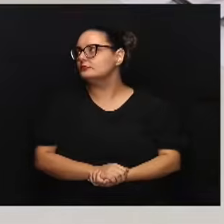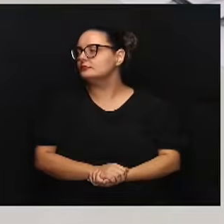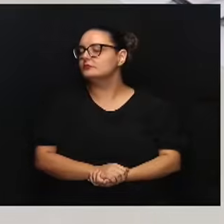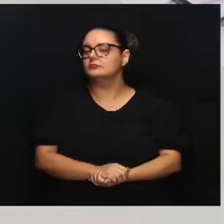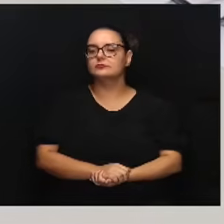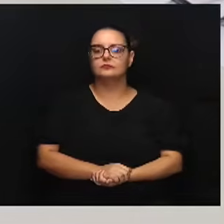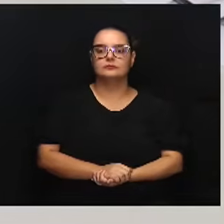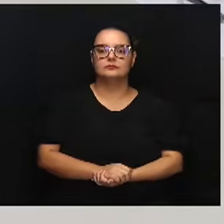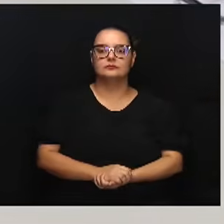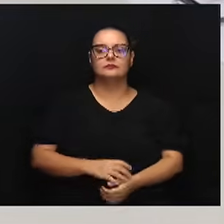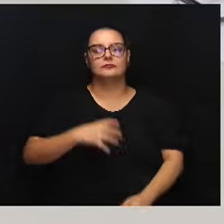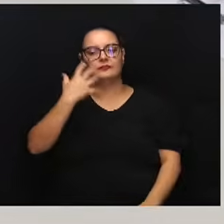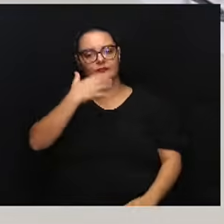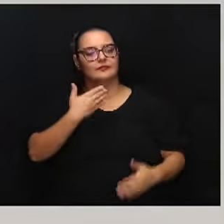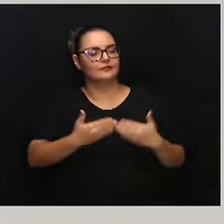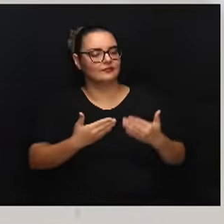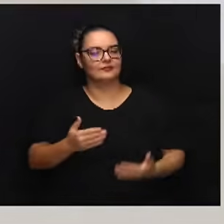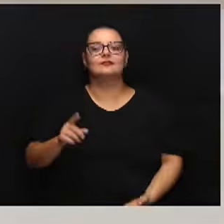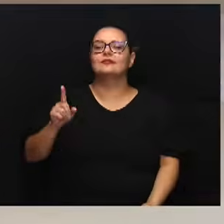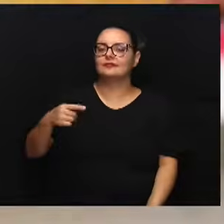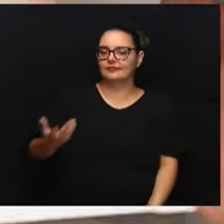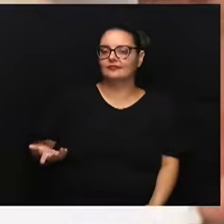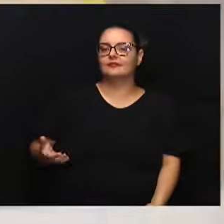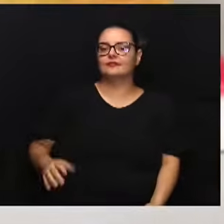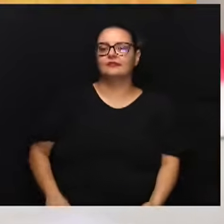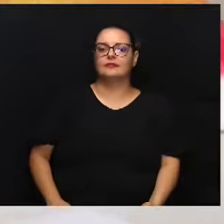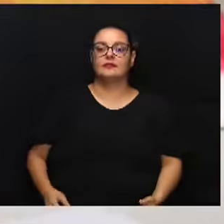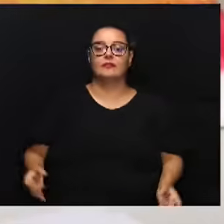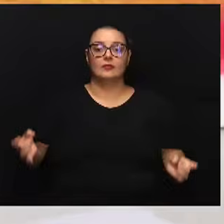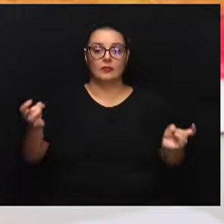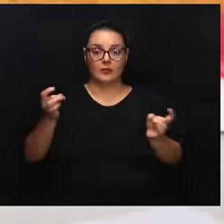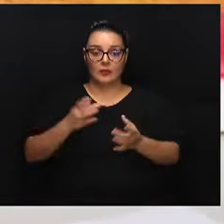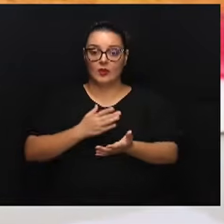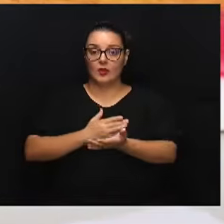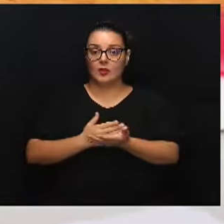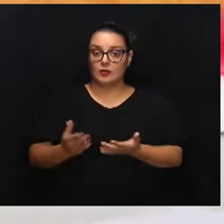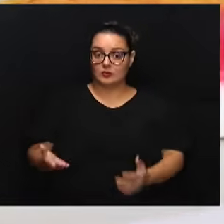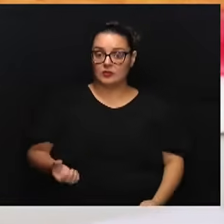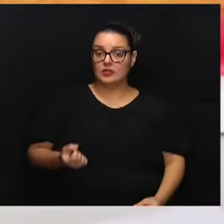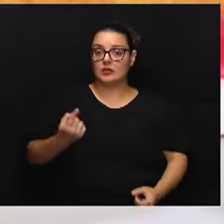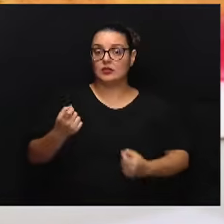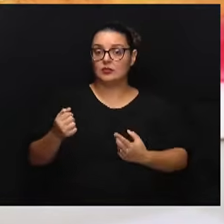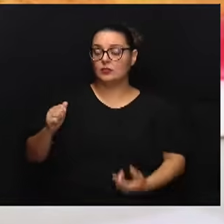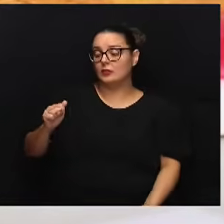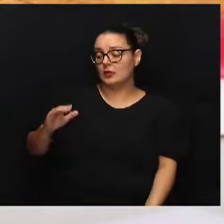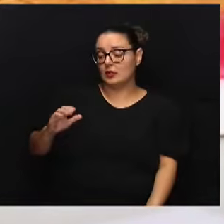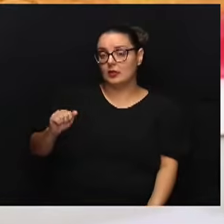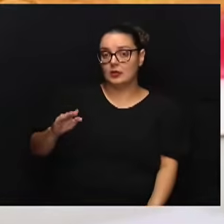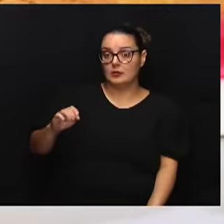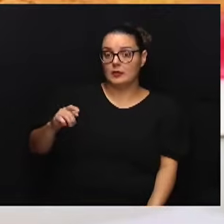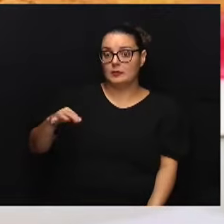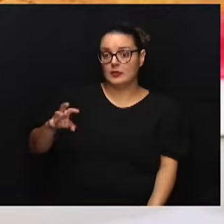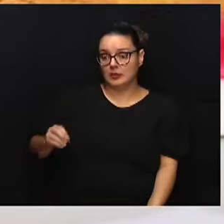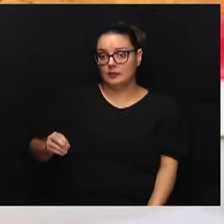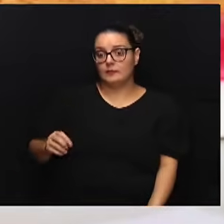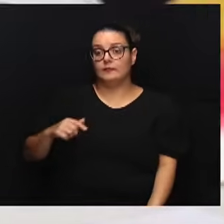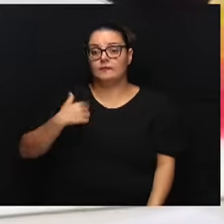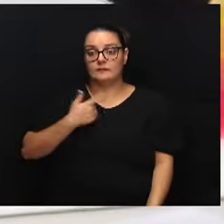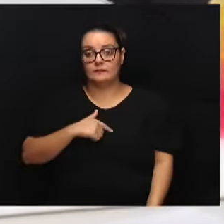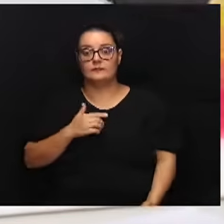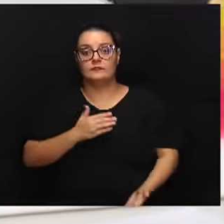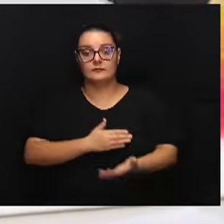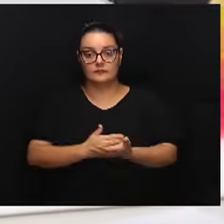Se apaixone pelo processo. Pronto, agora a gente vai começar a dar alguns acabamentos para a gente